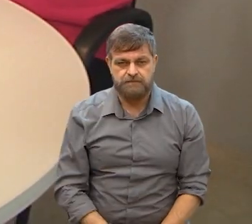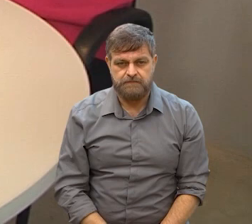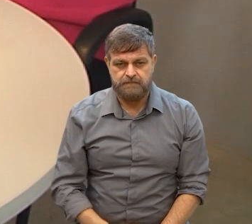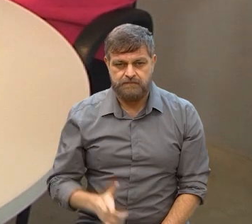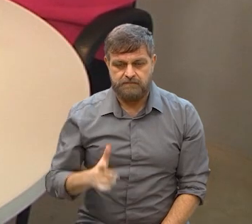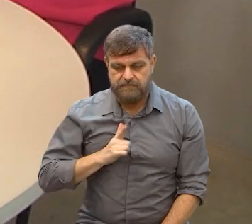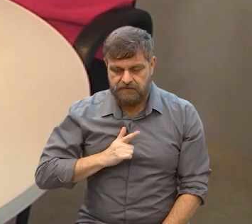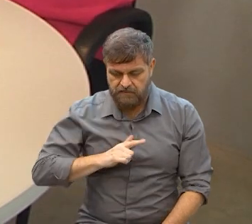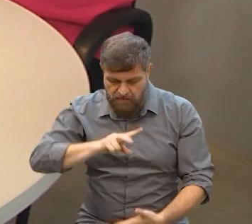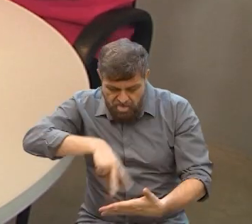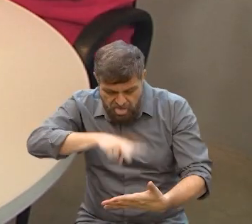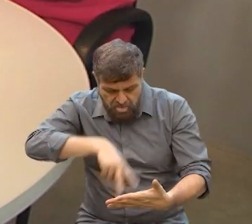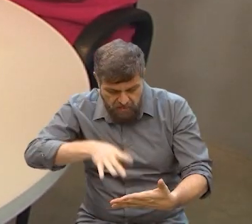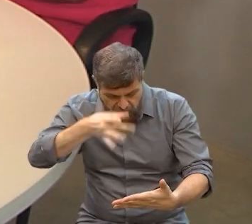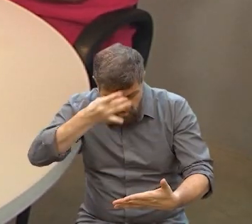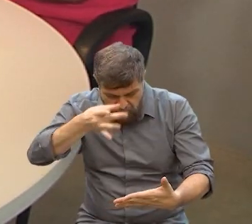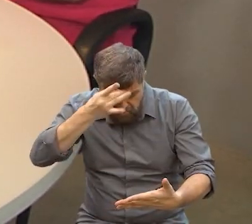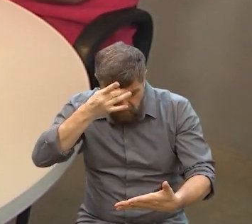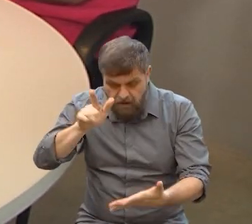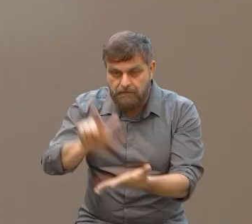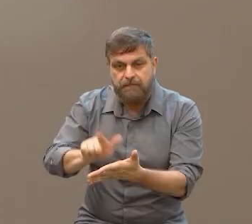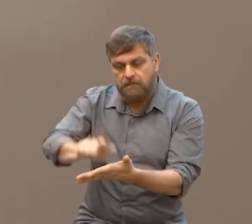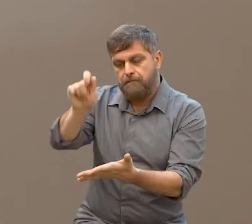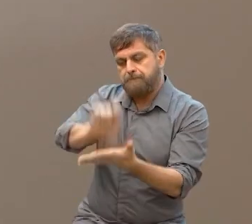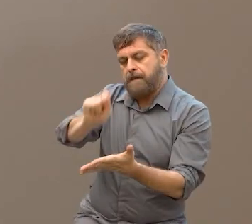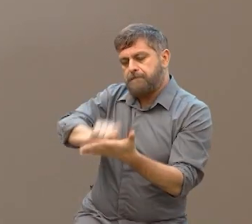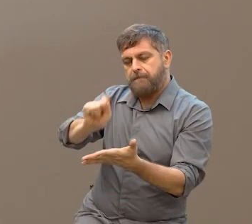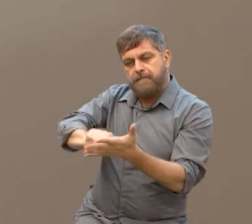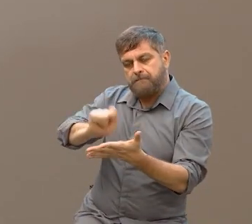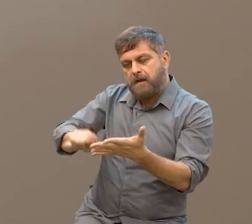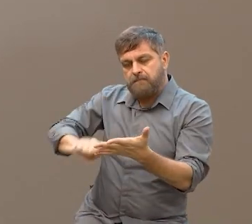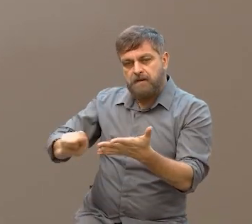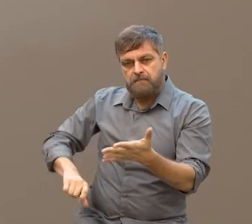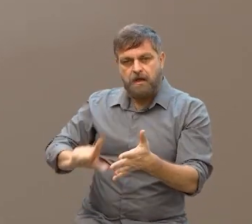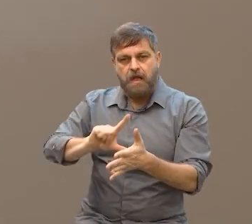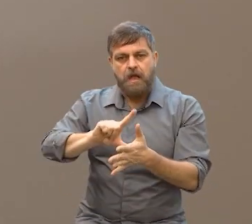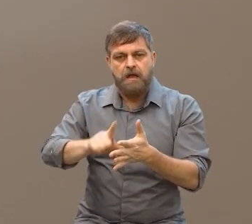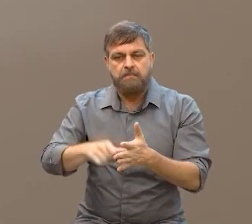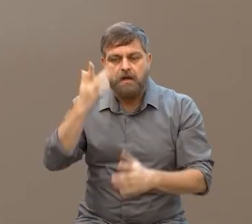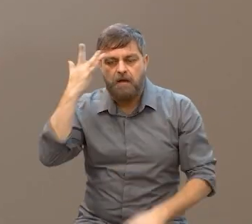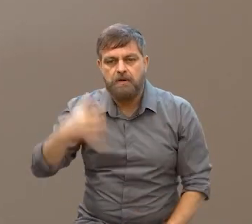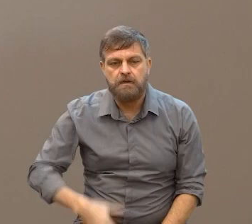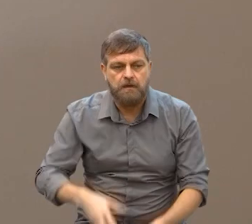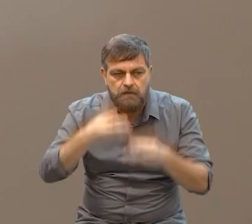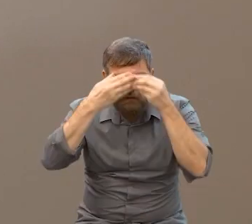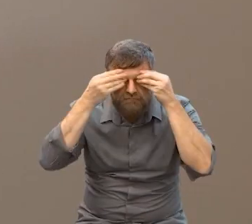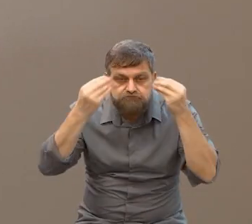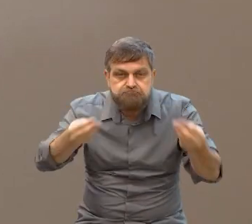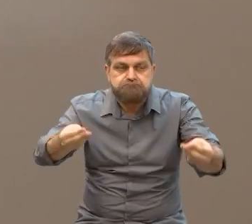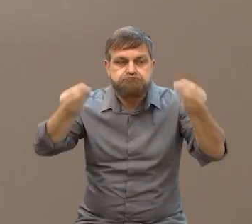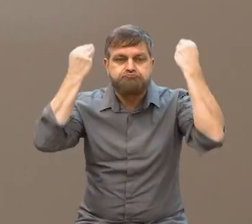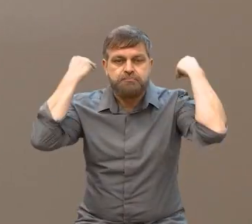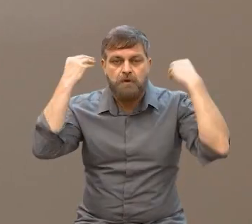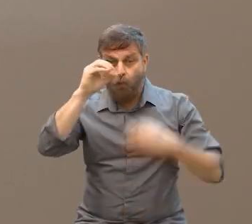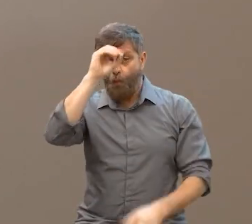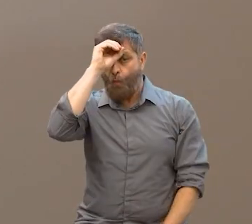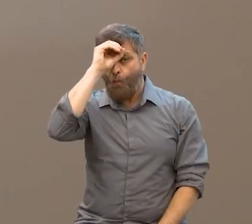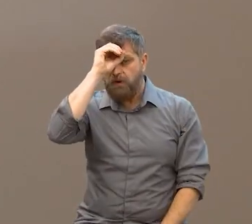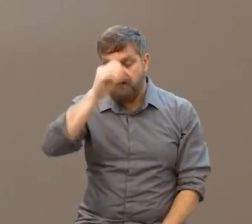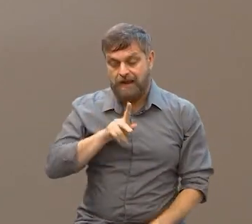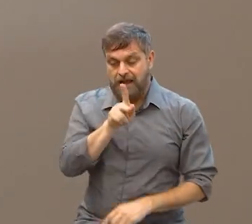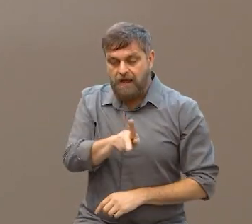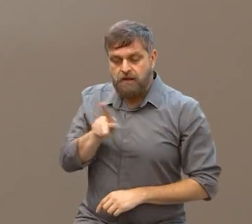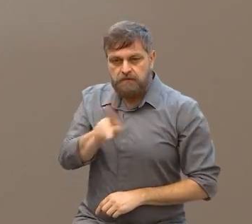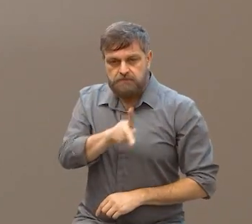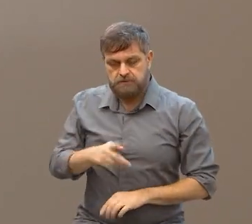A decoreba. Colocou no papel, depois de amanhã ele não lembra absolutamente nada. Agora, o